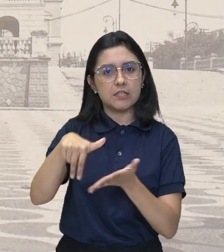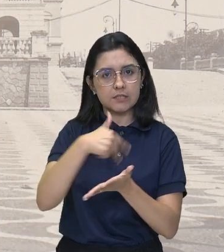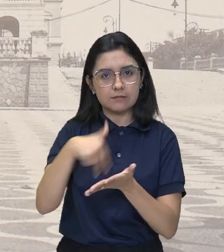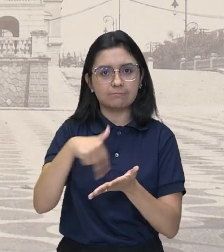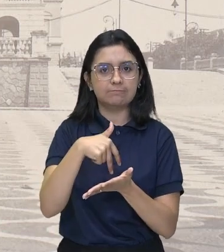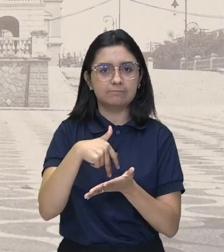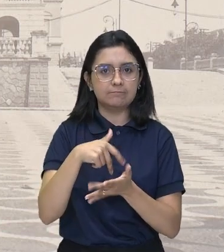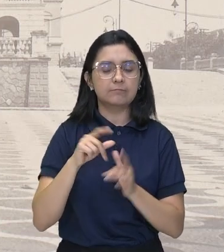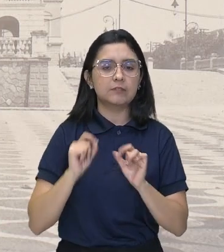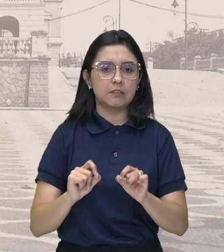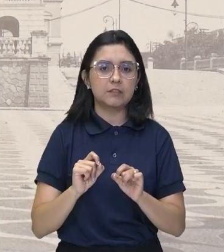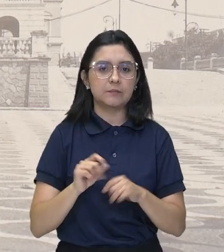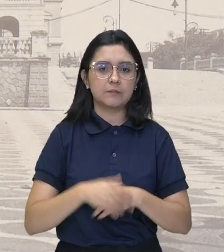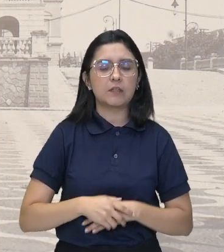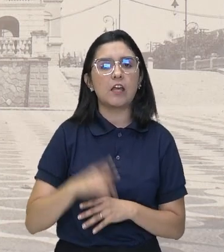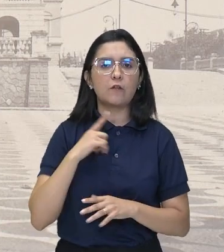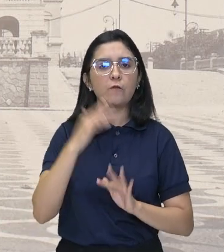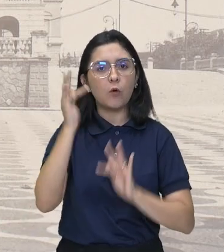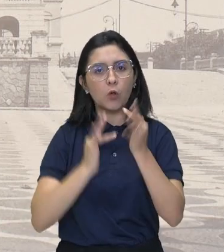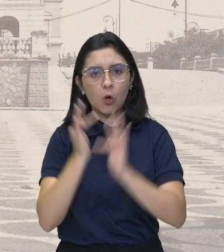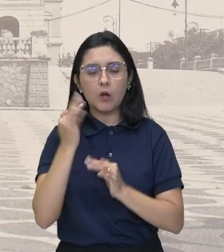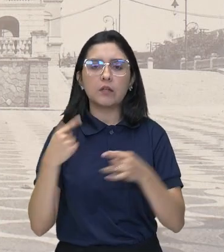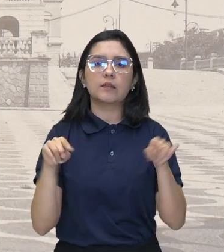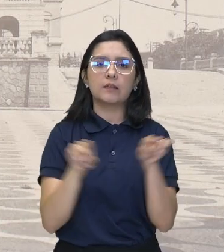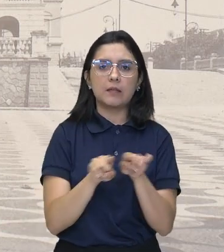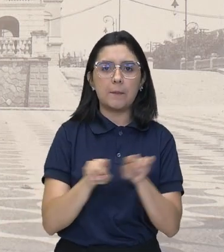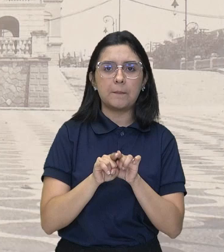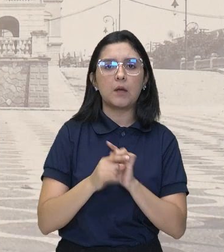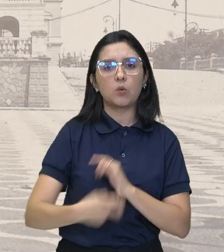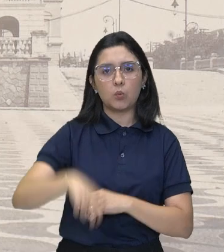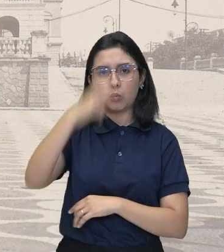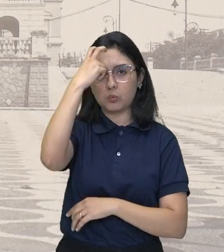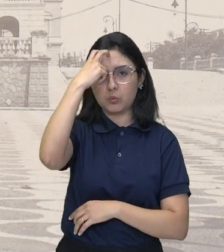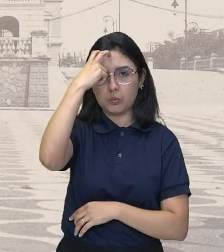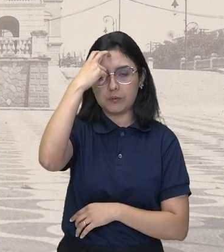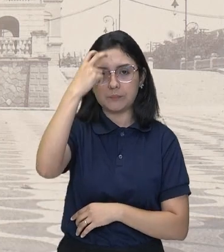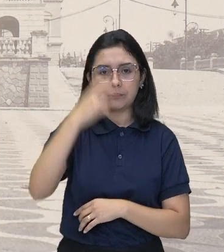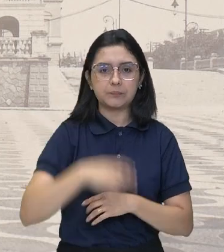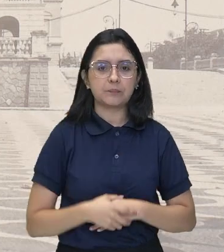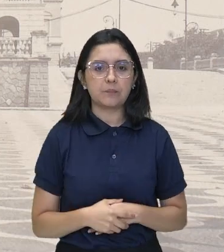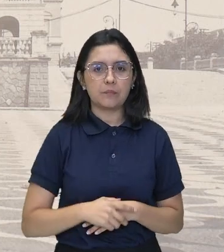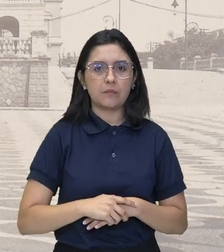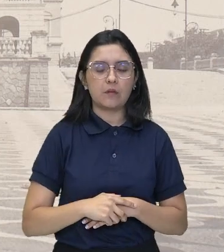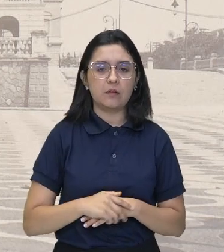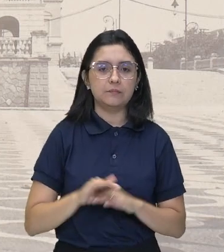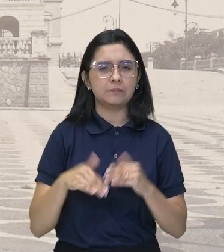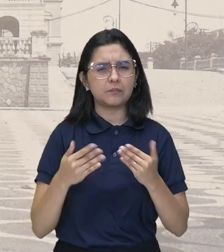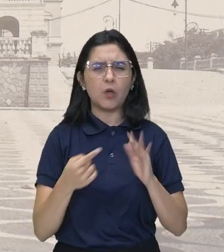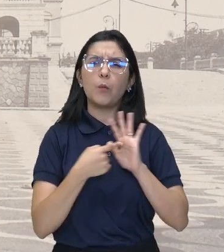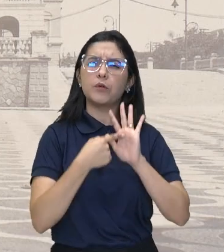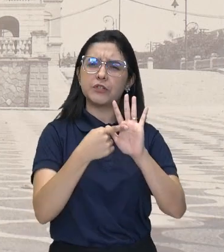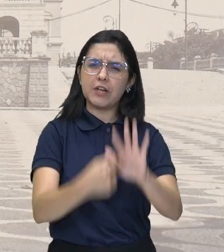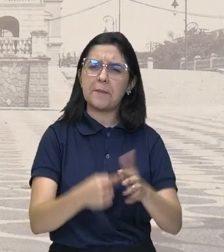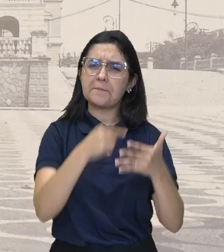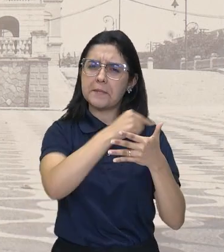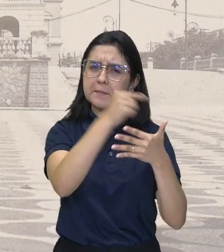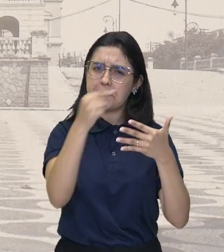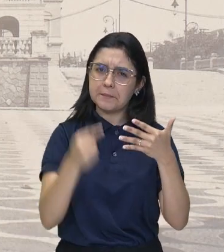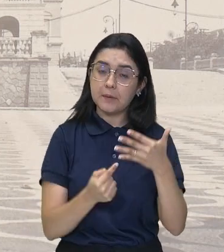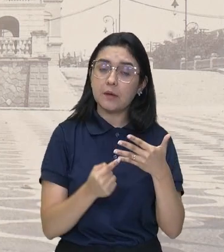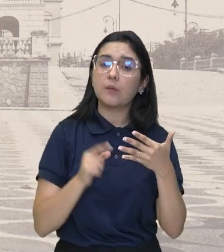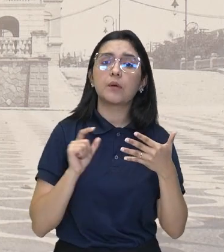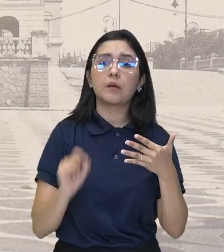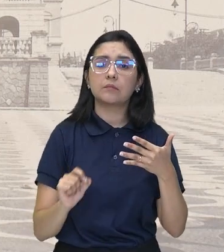que fazem parte do nosso folclore e da nossa cultura. Isso que eu mostrei para vocês faz parte do